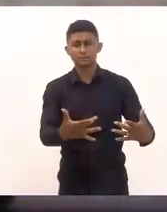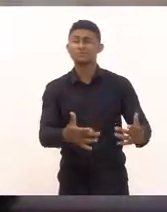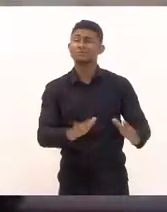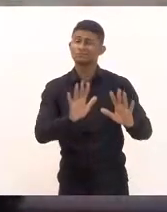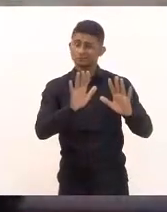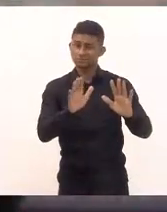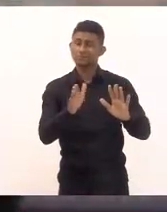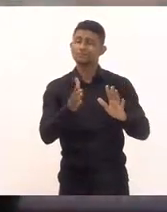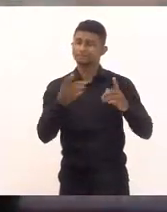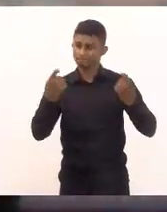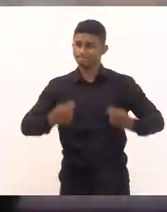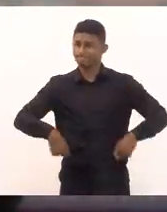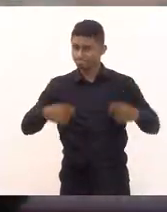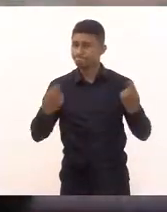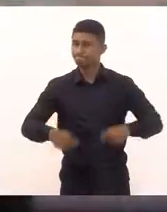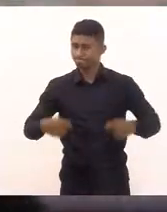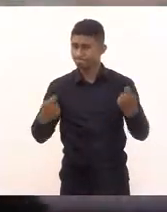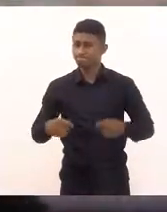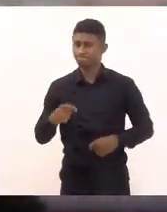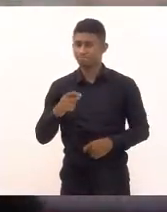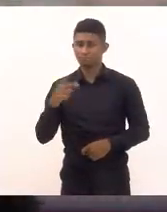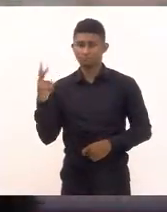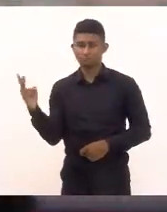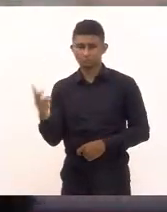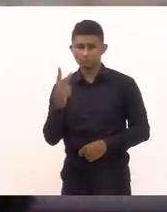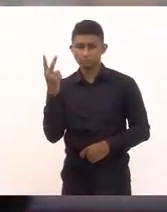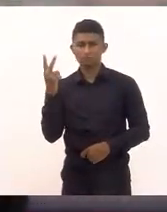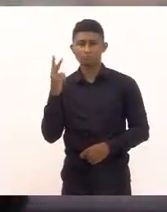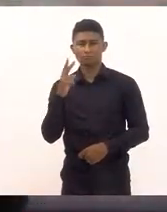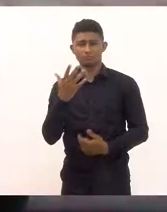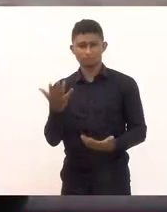reconhecimento adequado. O que essa casa tentou fazer,